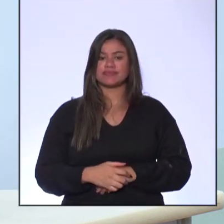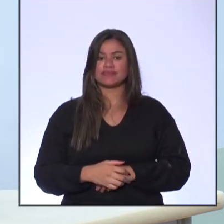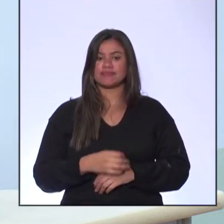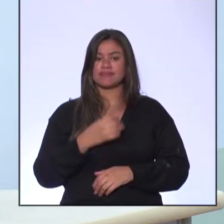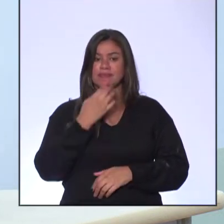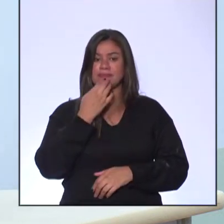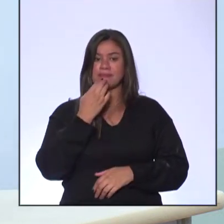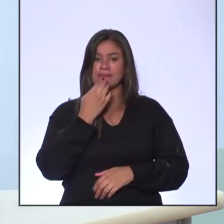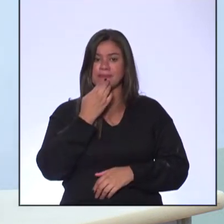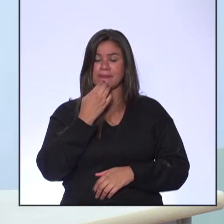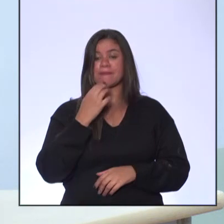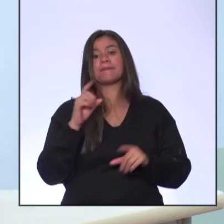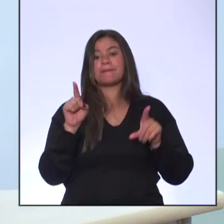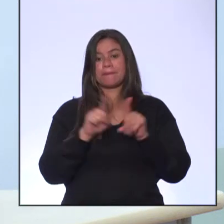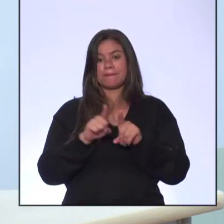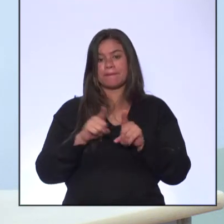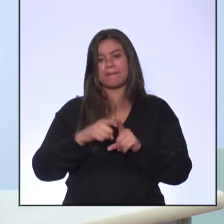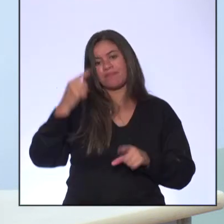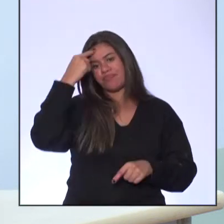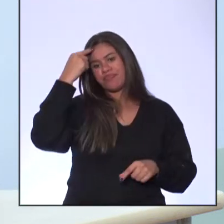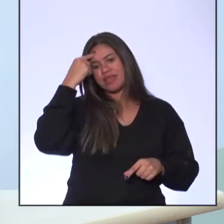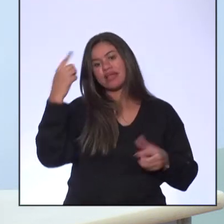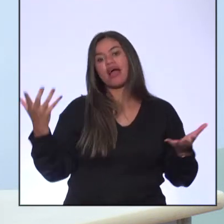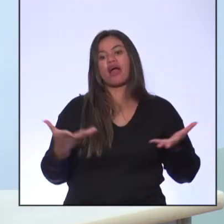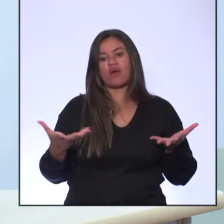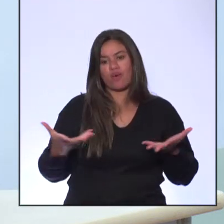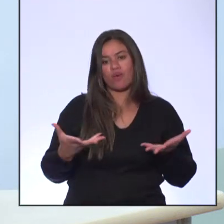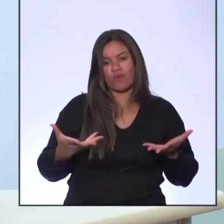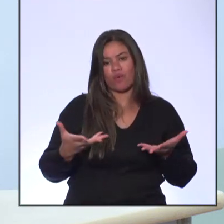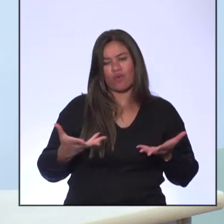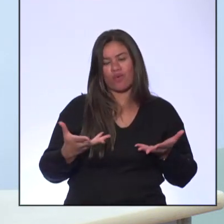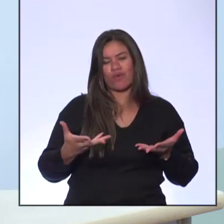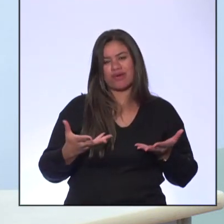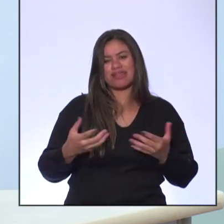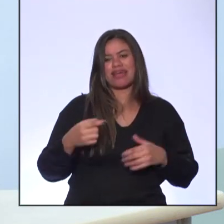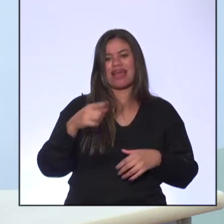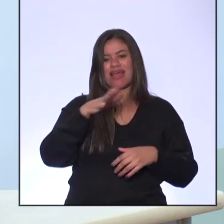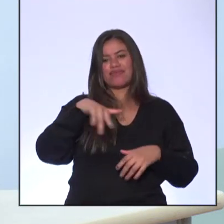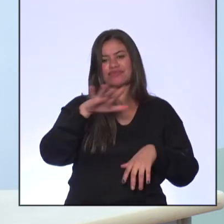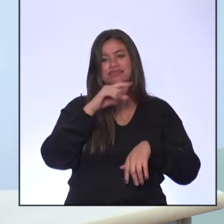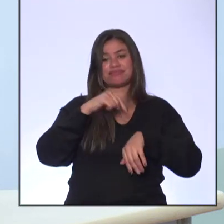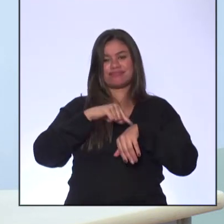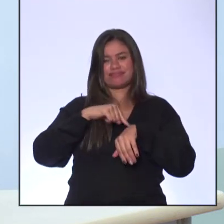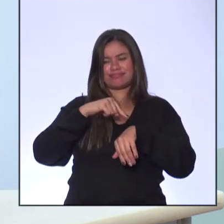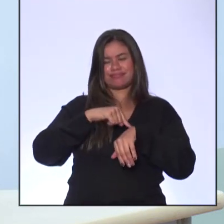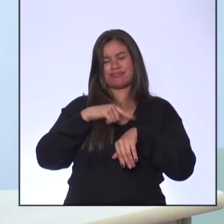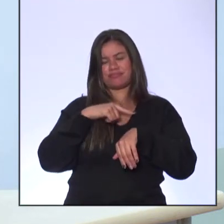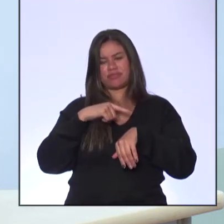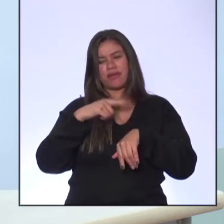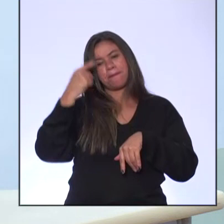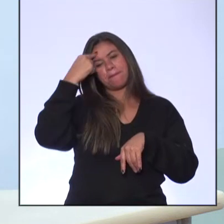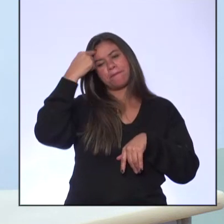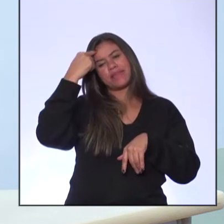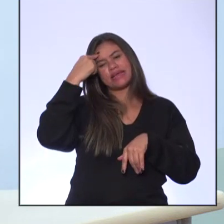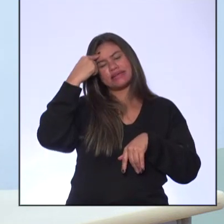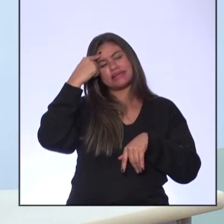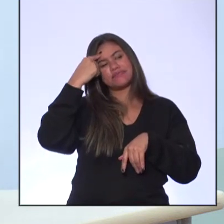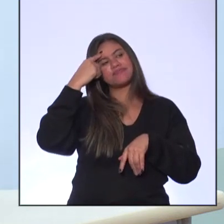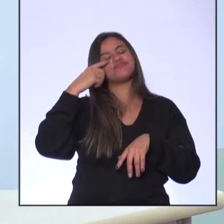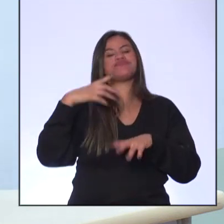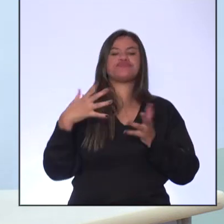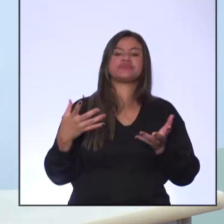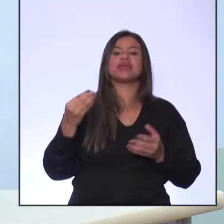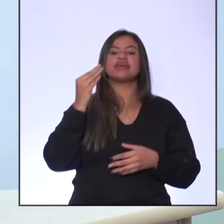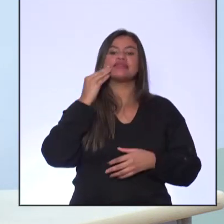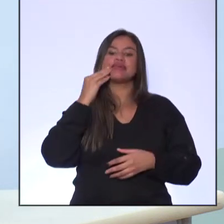A gente vai pensar agora numa situação, vou dar mais um tempinho para que vocês pensem, e tentem lembrar de alguma situação